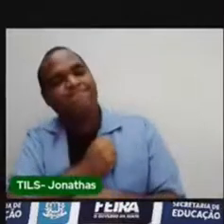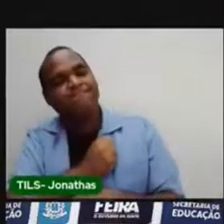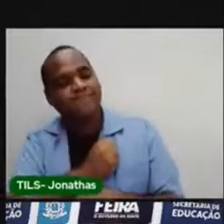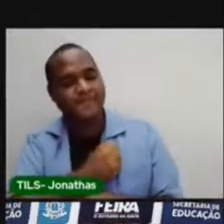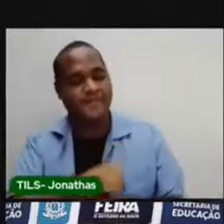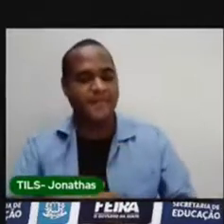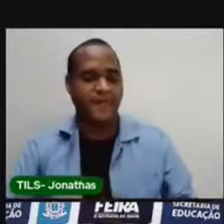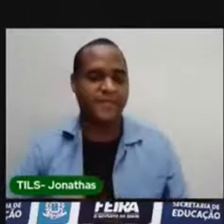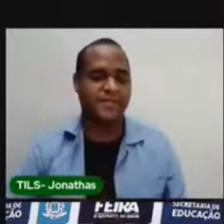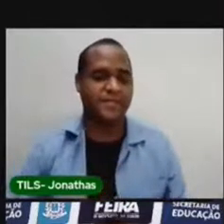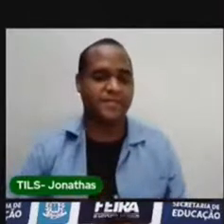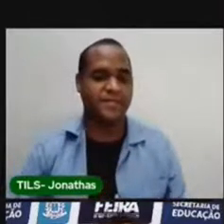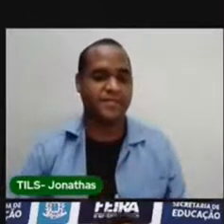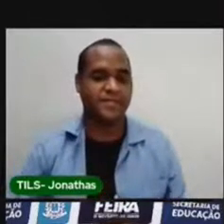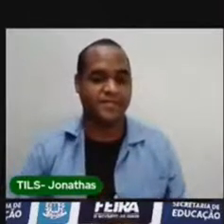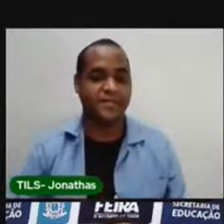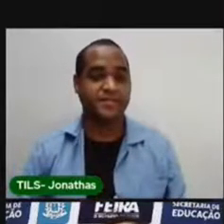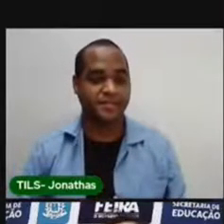coração.